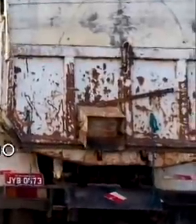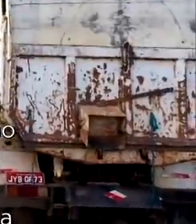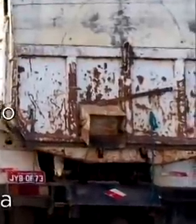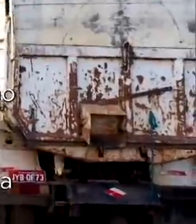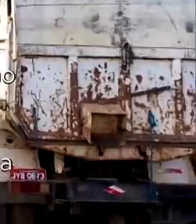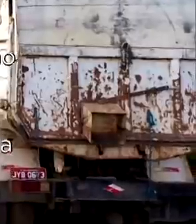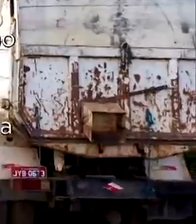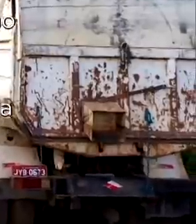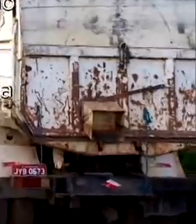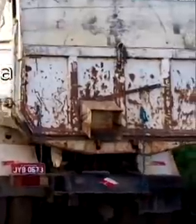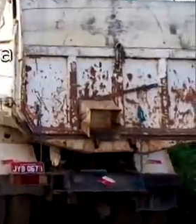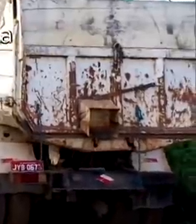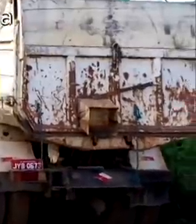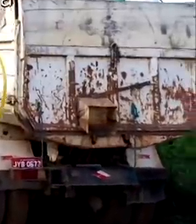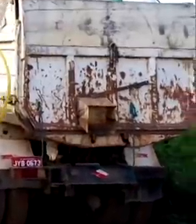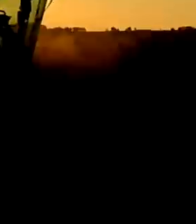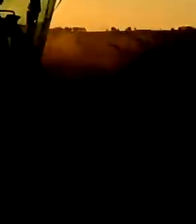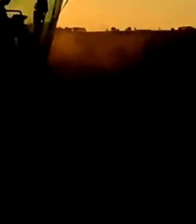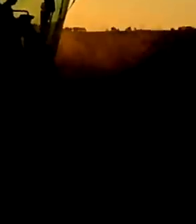E aí